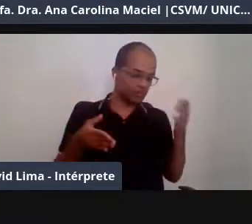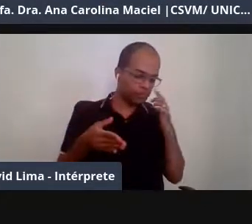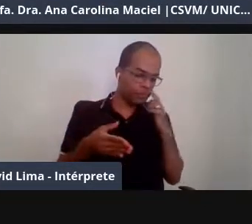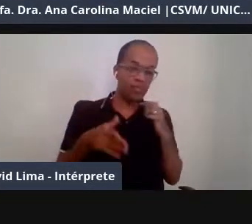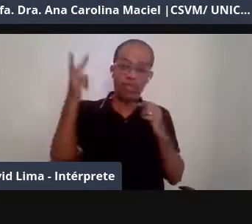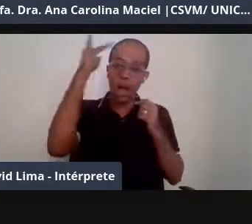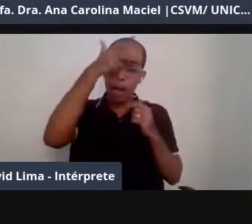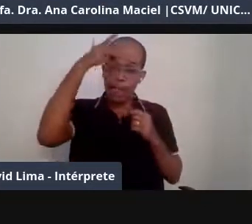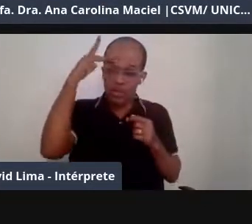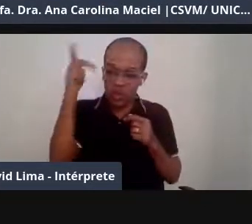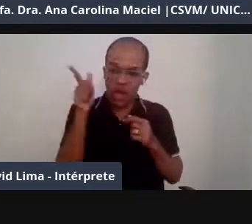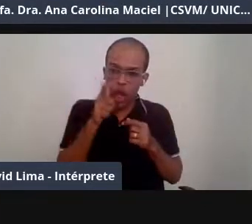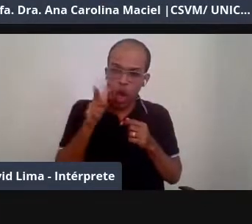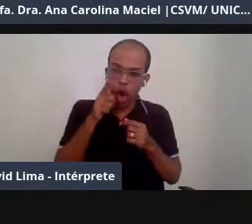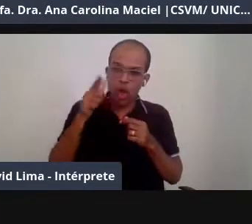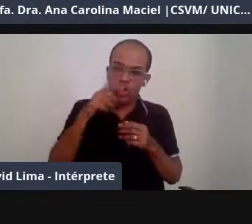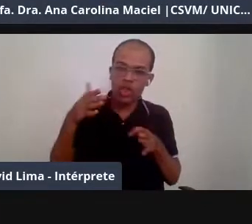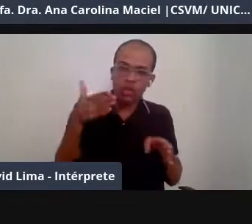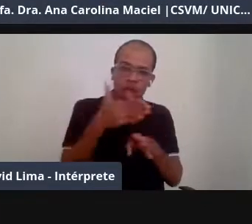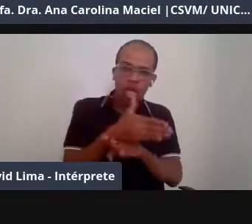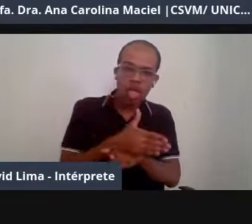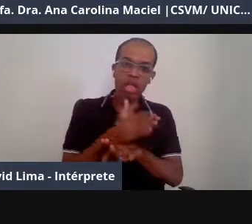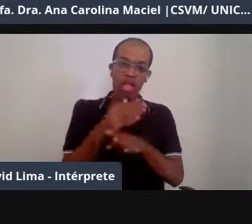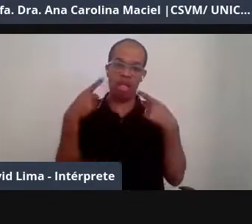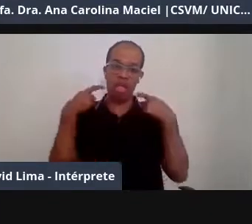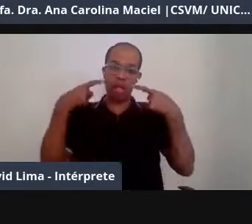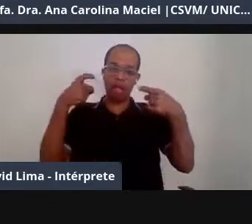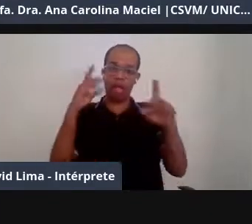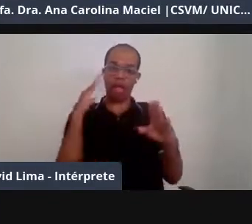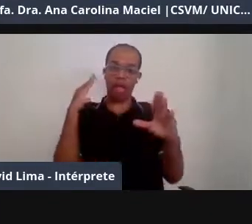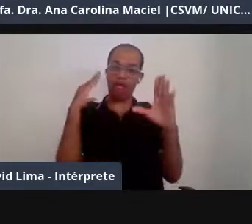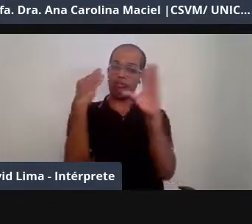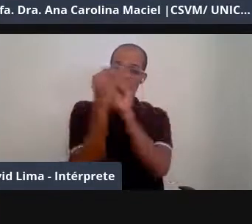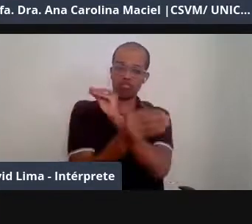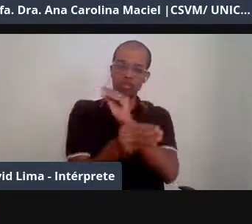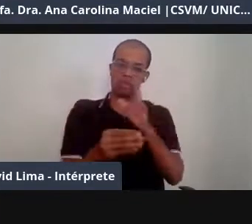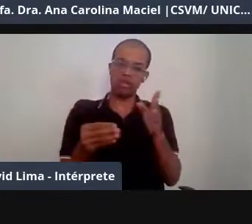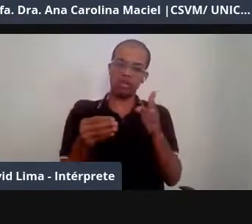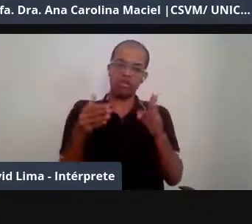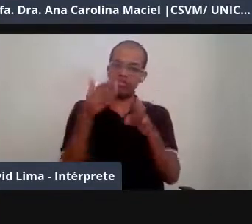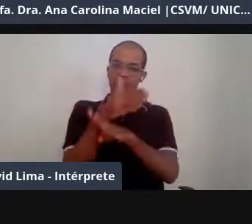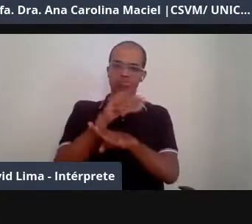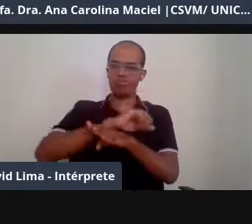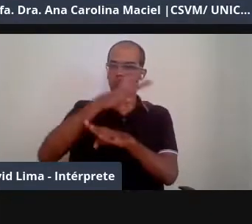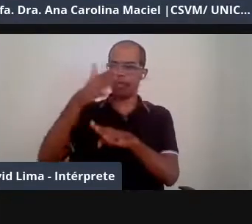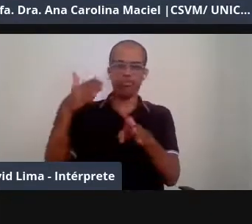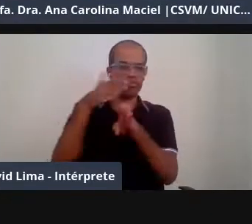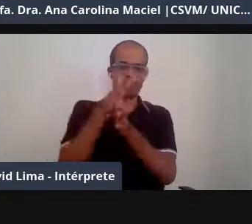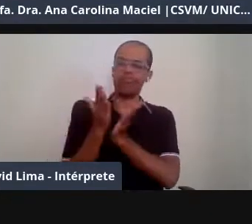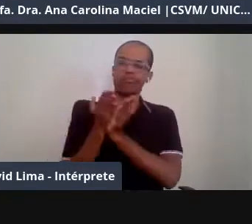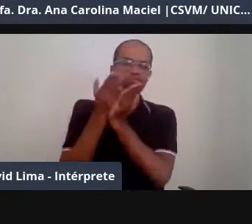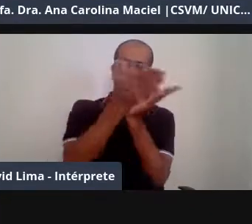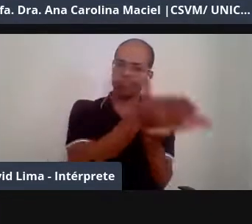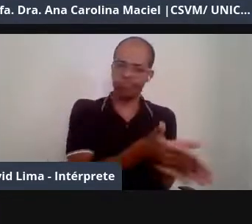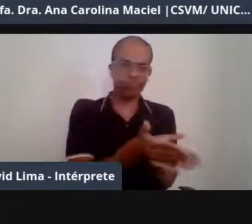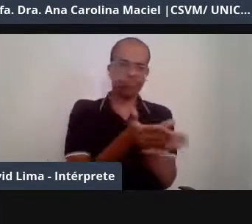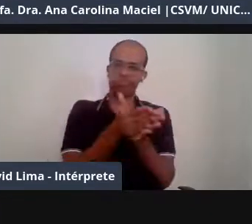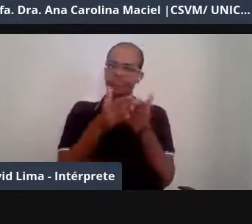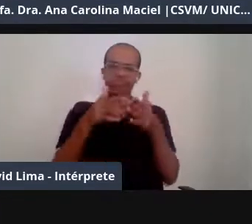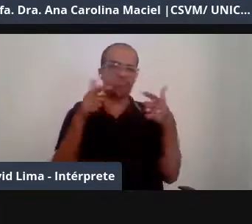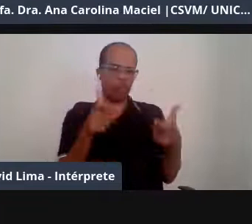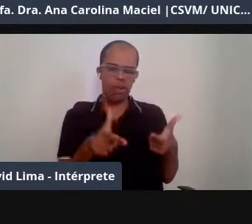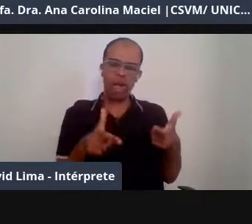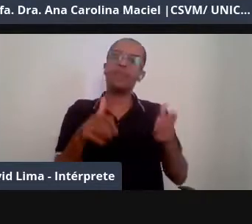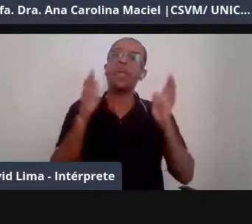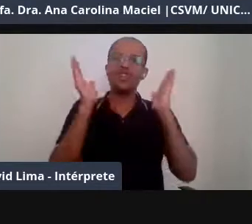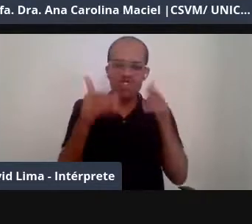que consegue sair, fugir da guerra e chegar e atravessar o oceano, o Mediterrâneo, já é